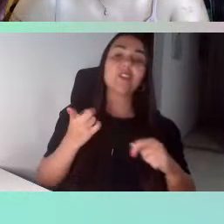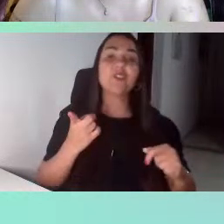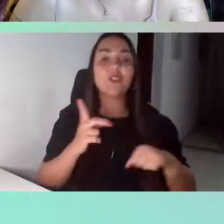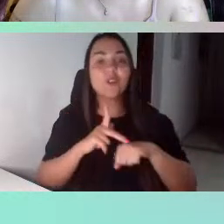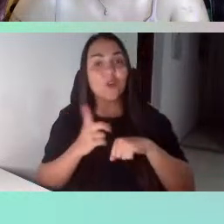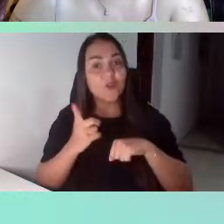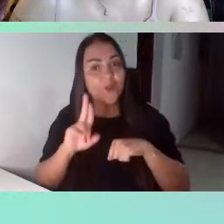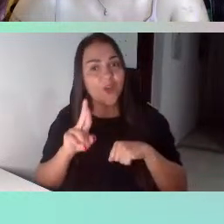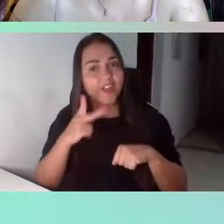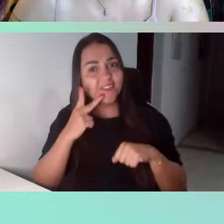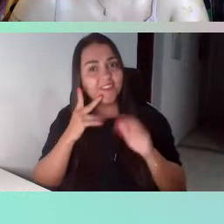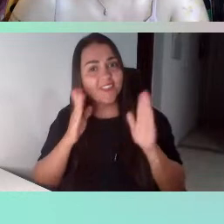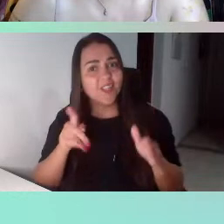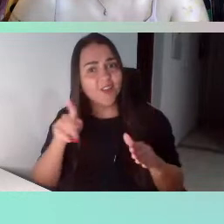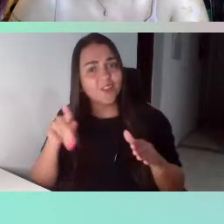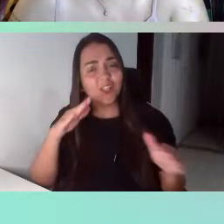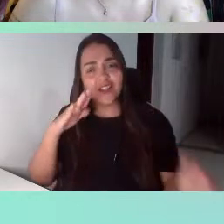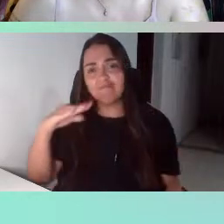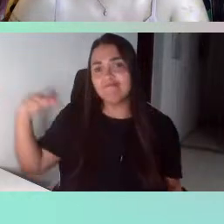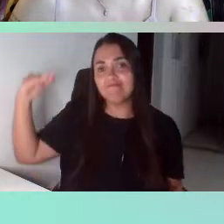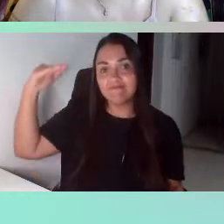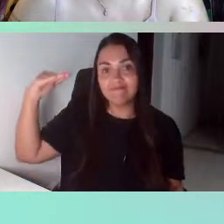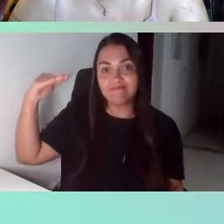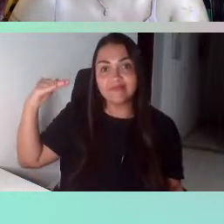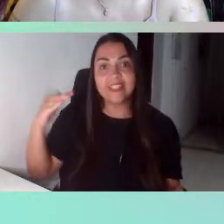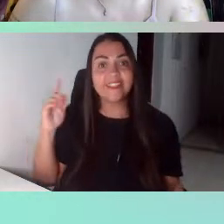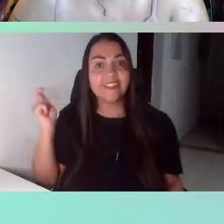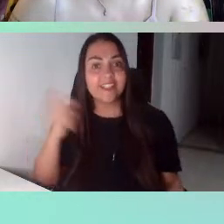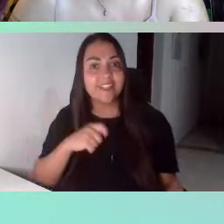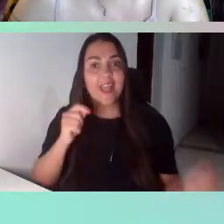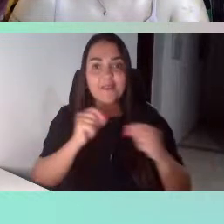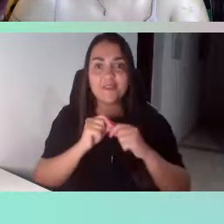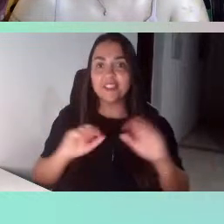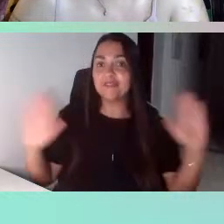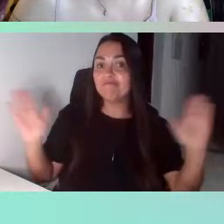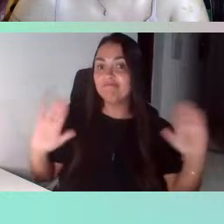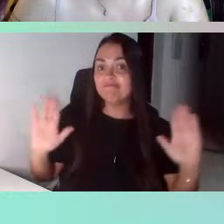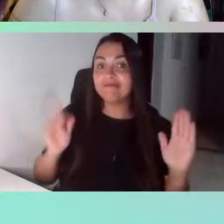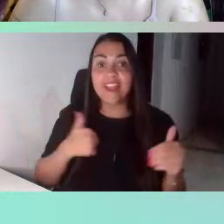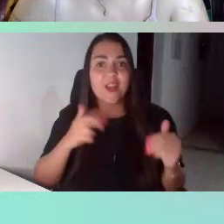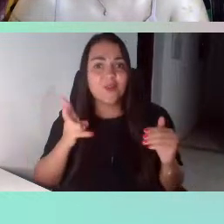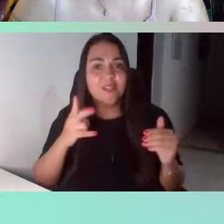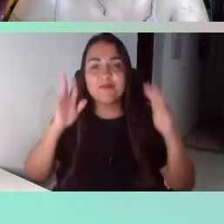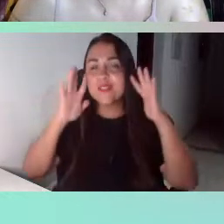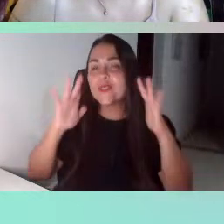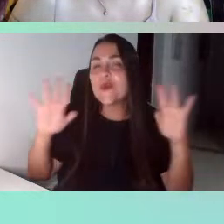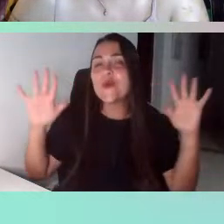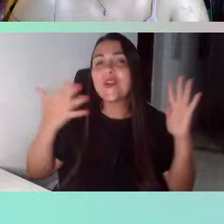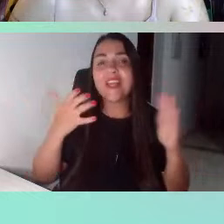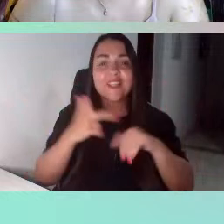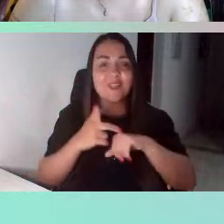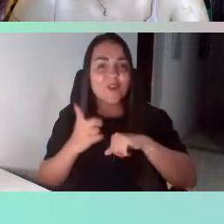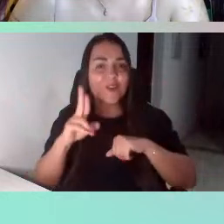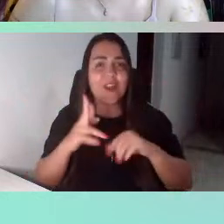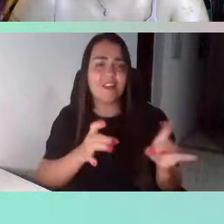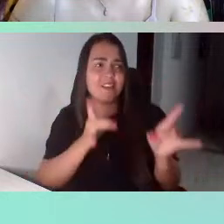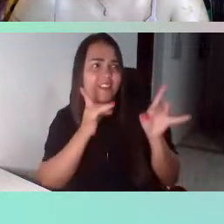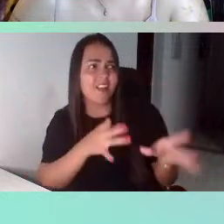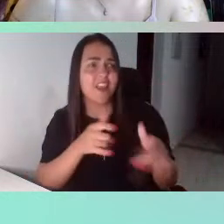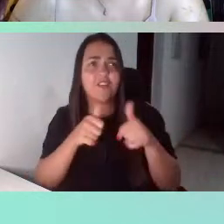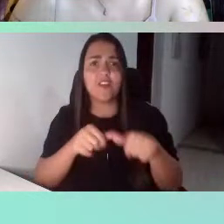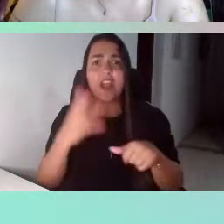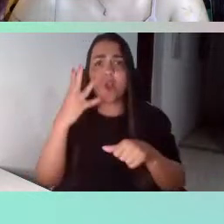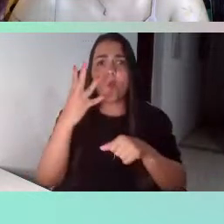estão tudo grande. Fiz o que eu podia fazer, tchau e benção, sempre quis fazer doutorado, fui embora, larguei todo mundo, fiquei 4 anos fora,